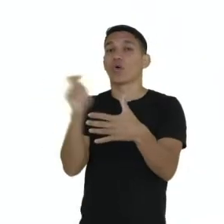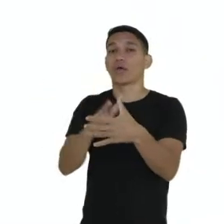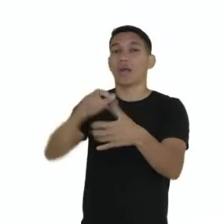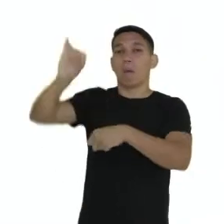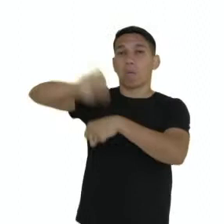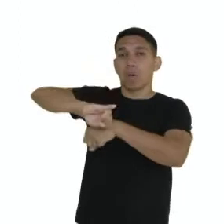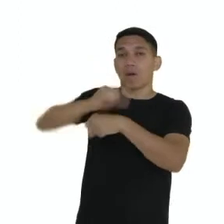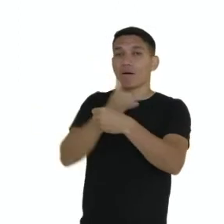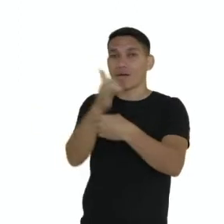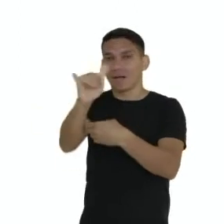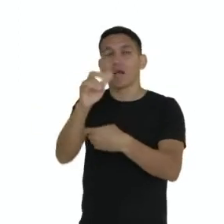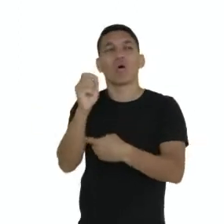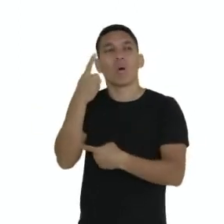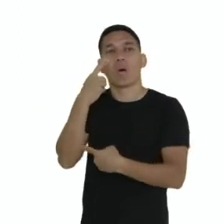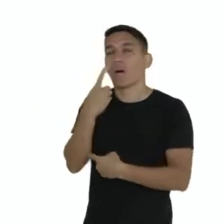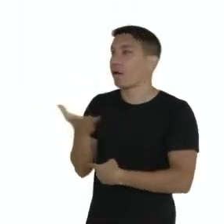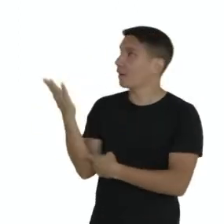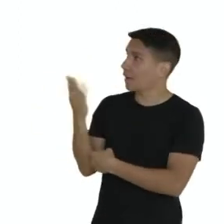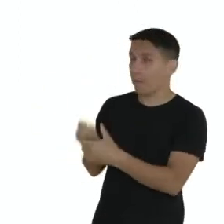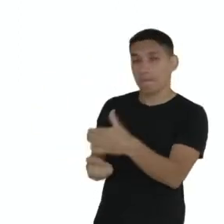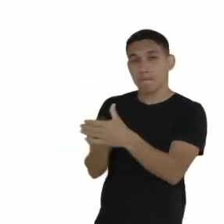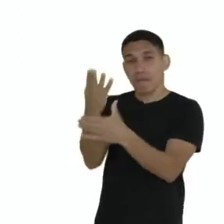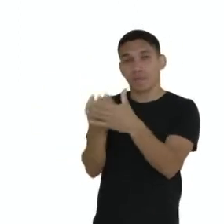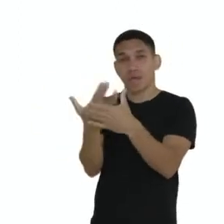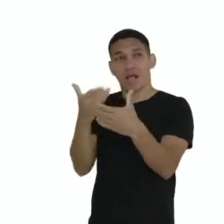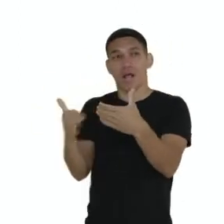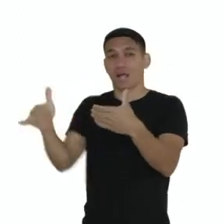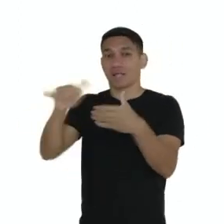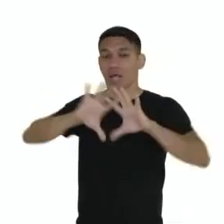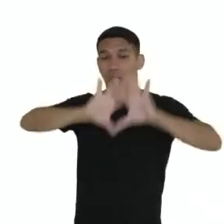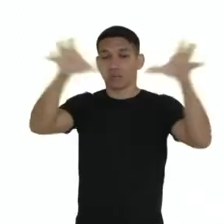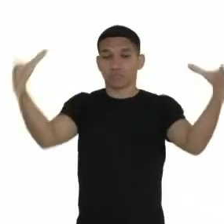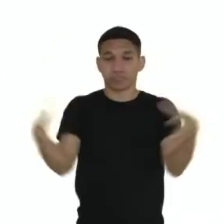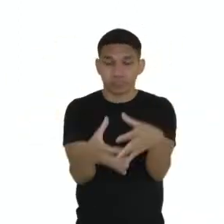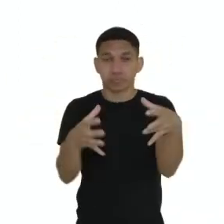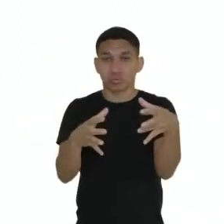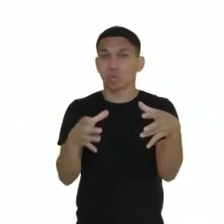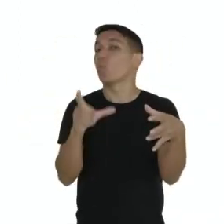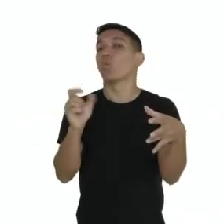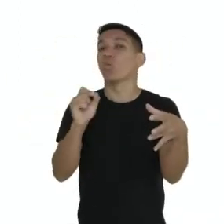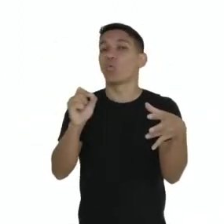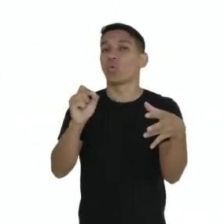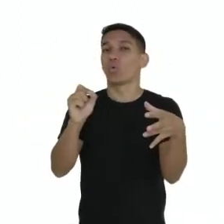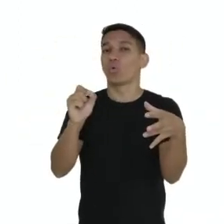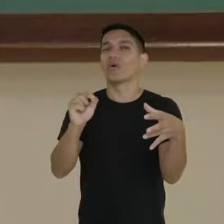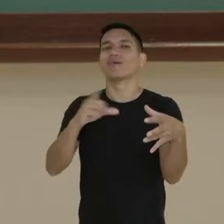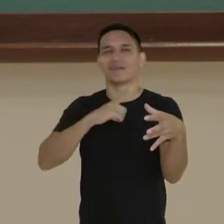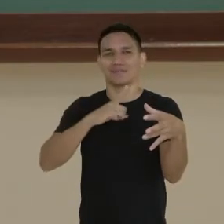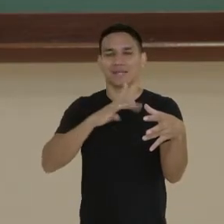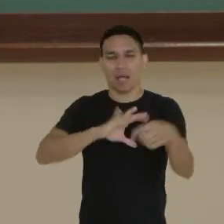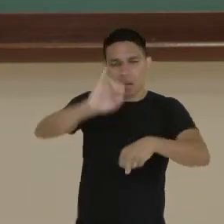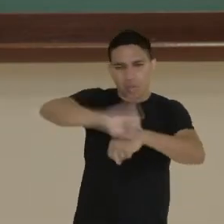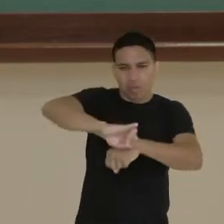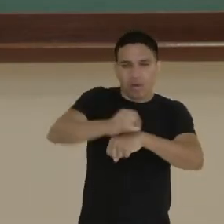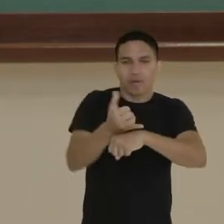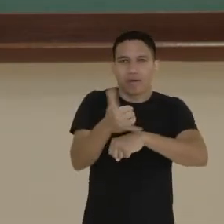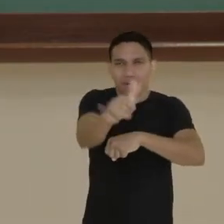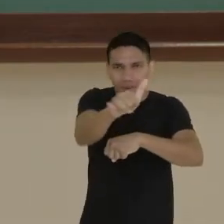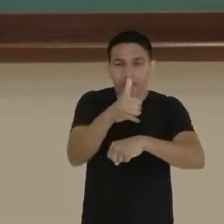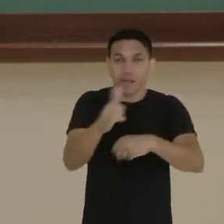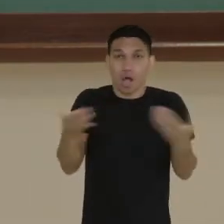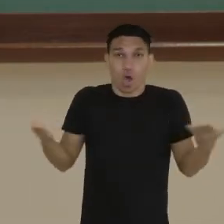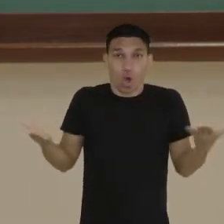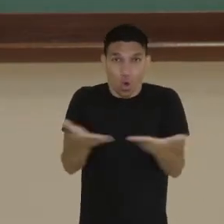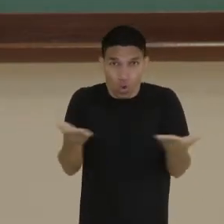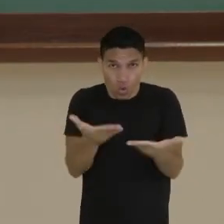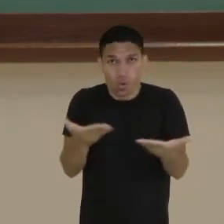realidade matriz energética, ela engloba a matriz elétrica. Nesta aula,